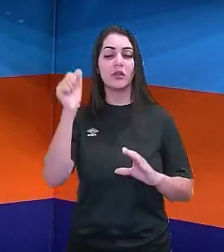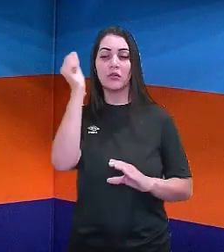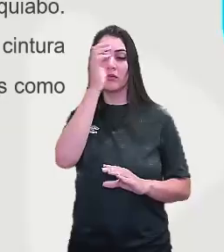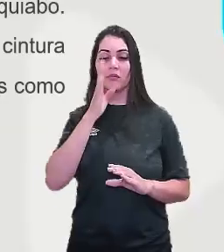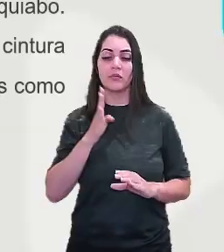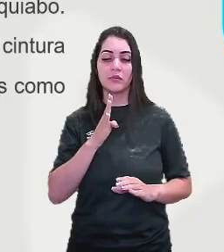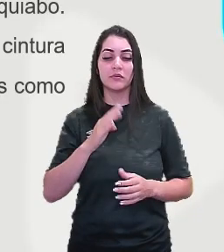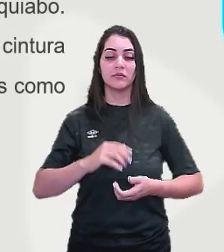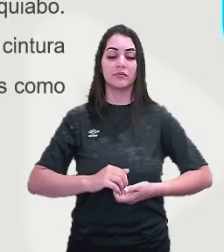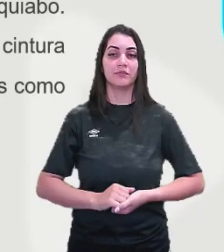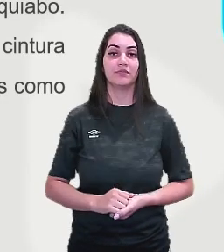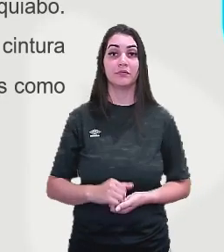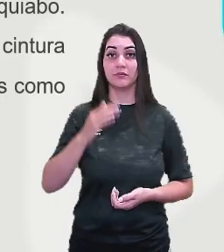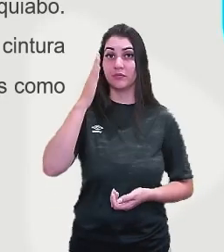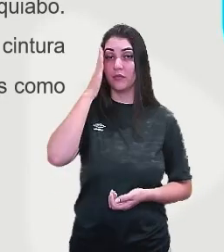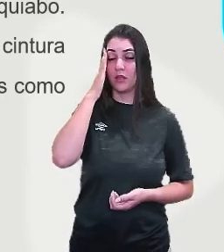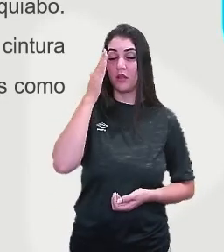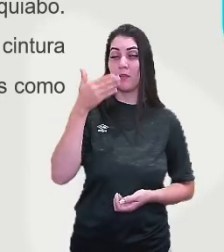melhor?